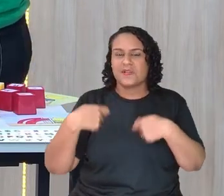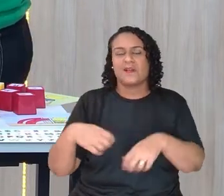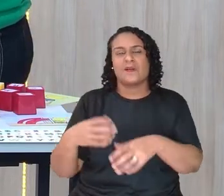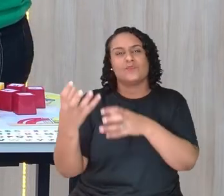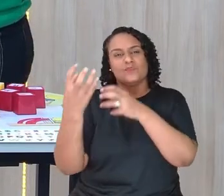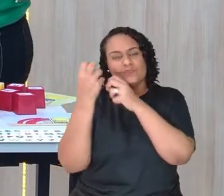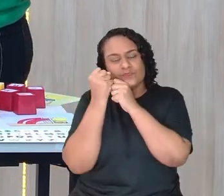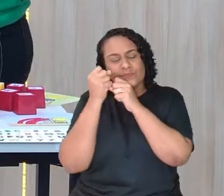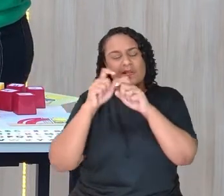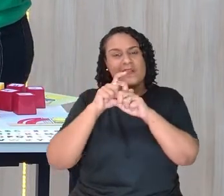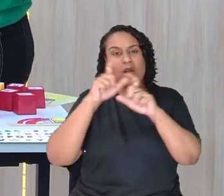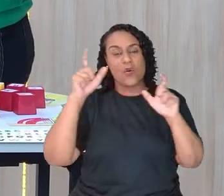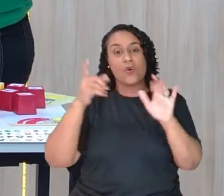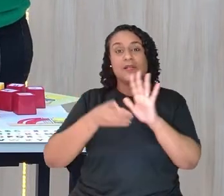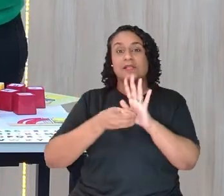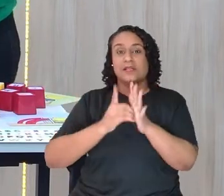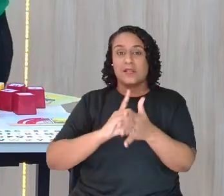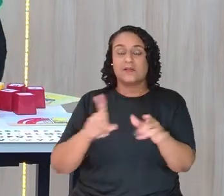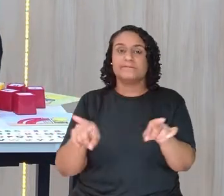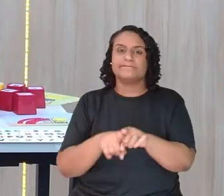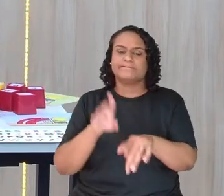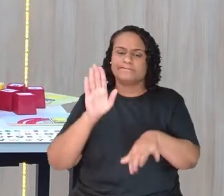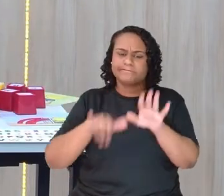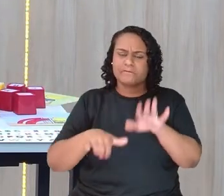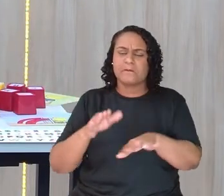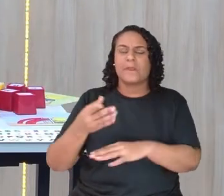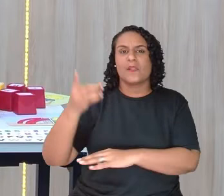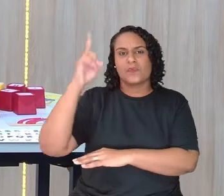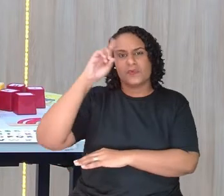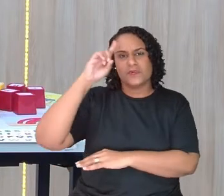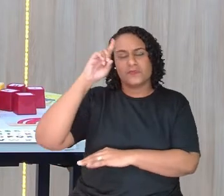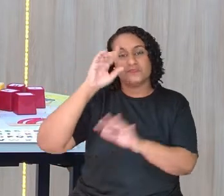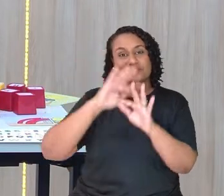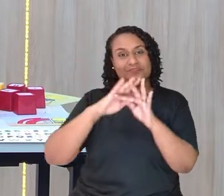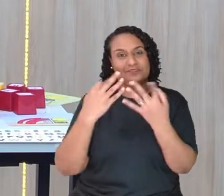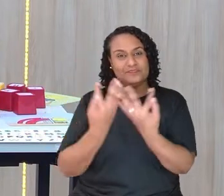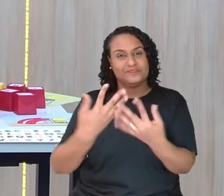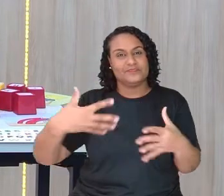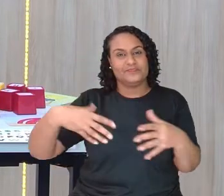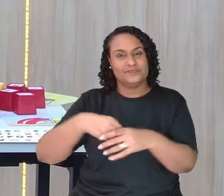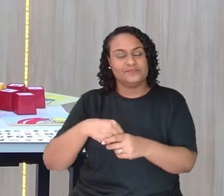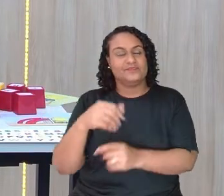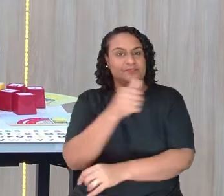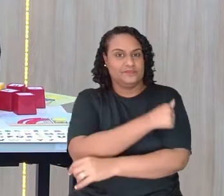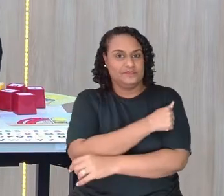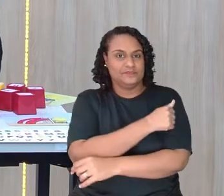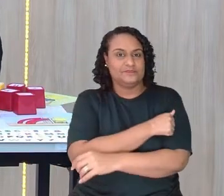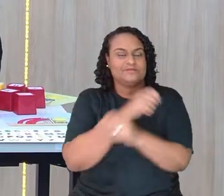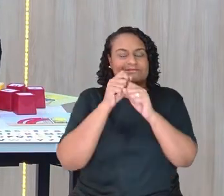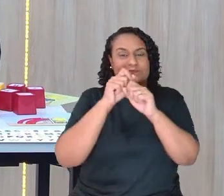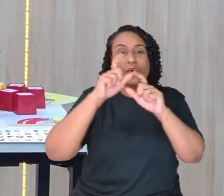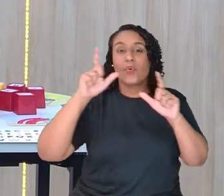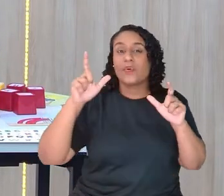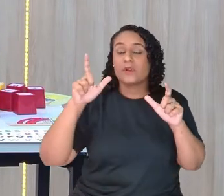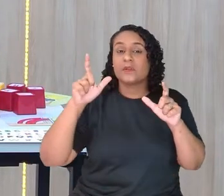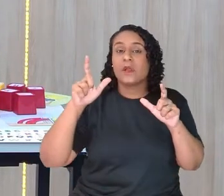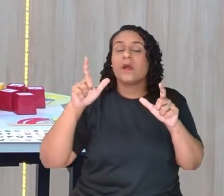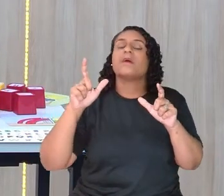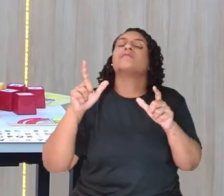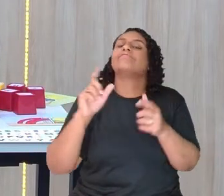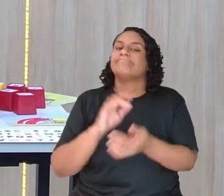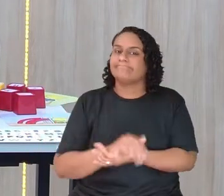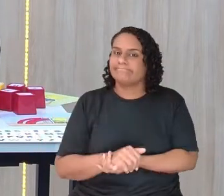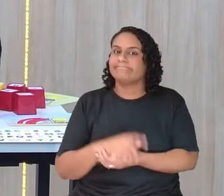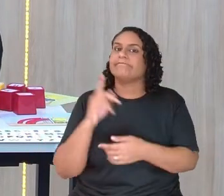e acorda logo cedo. Dependendo da rotina dessa família, esse estudante, ele vai acordar, ele vai ter